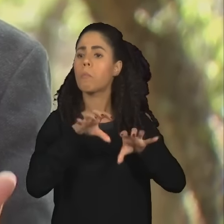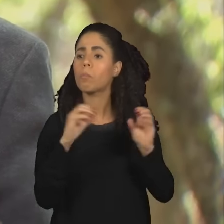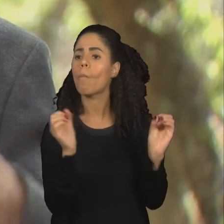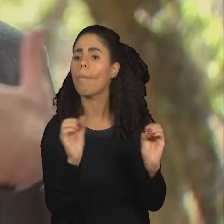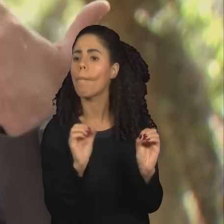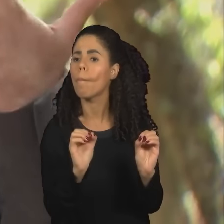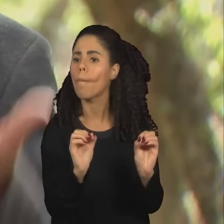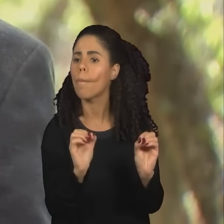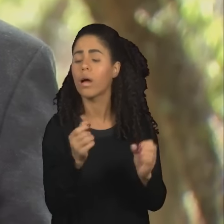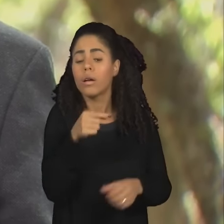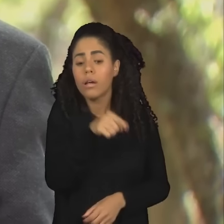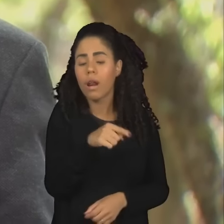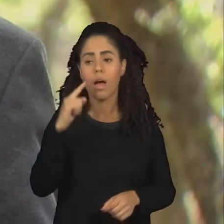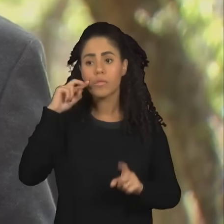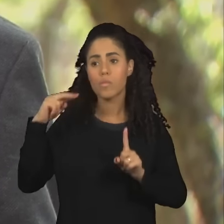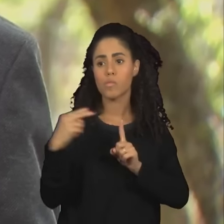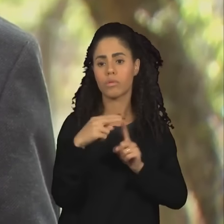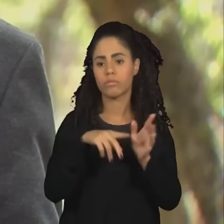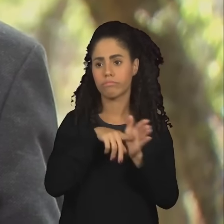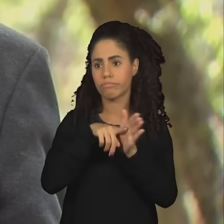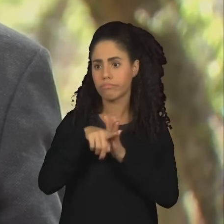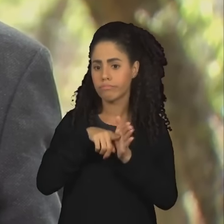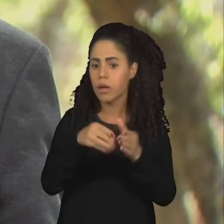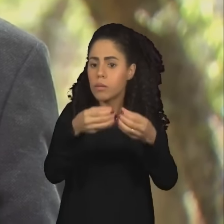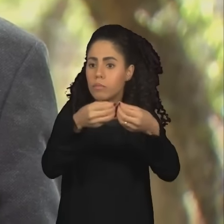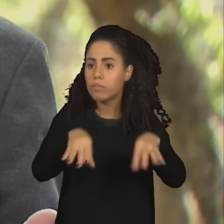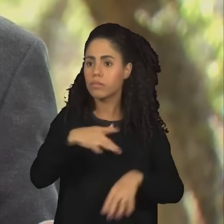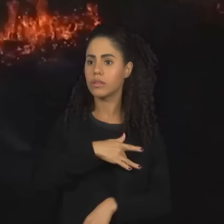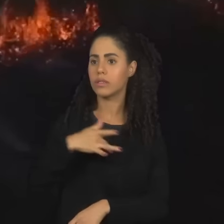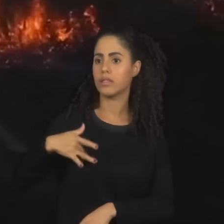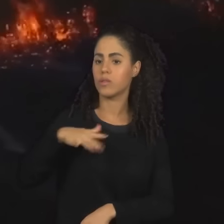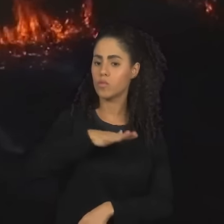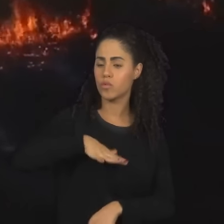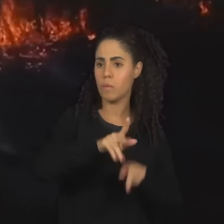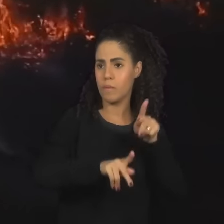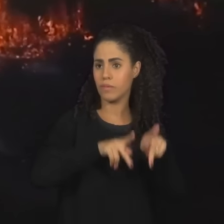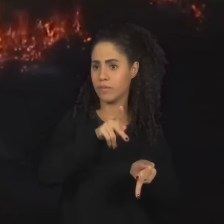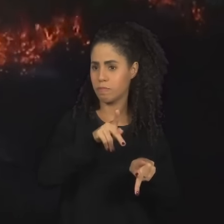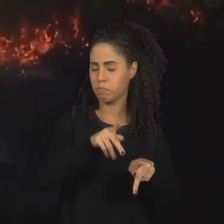drástico do ponto de vista de impactos na saúde da população.